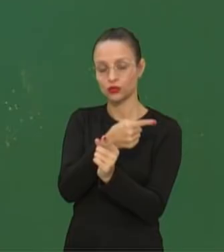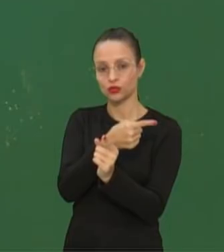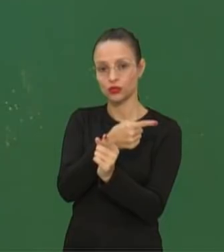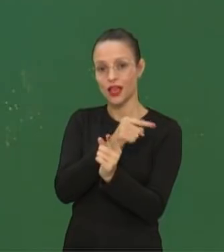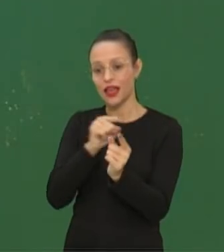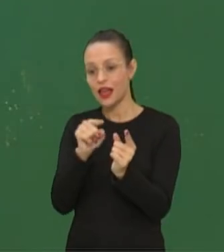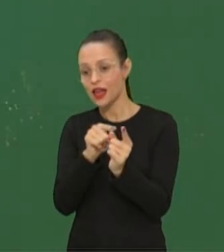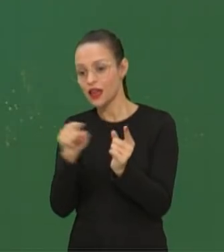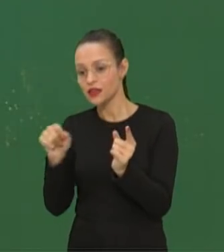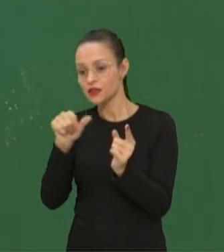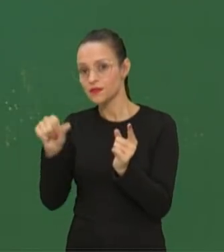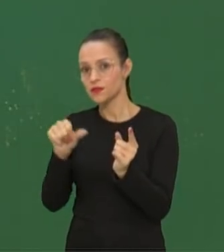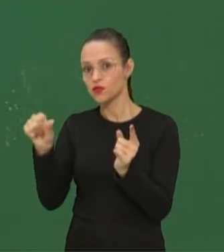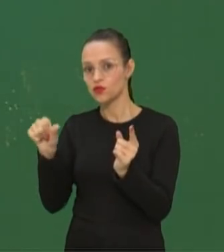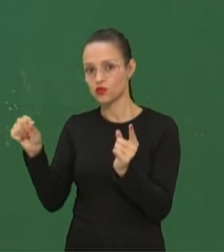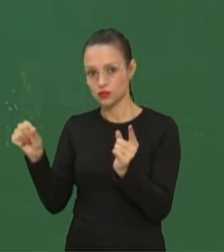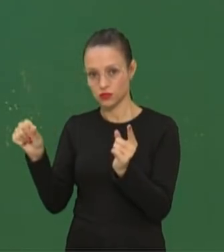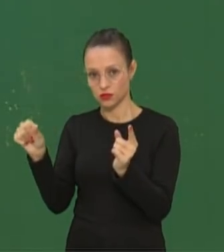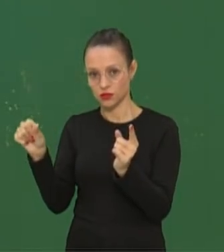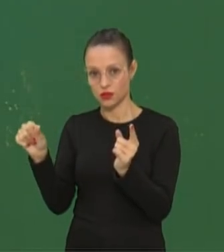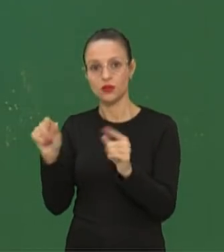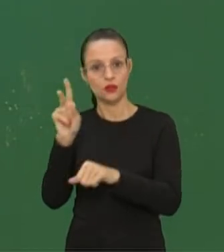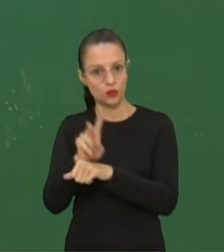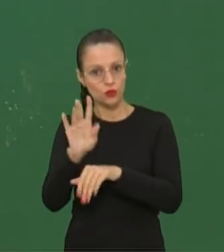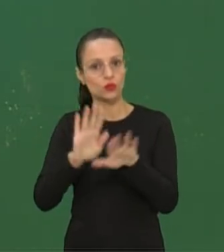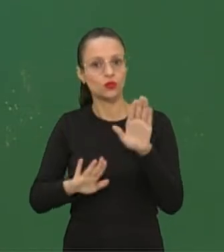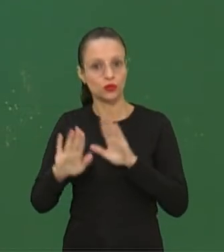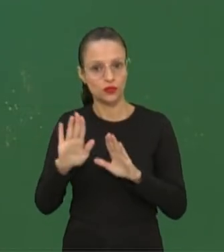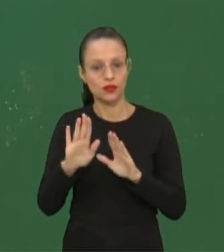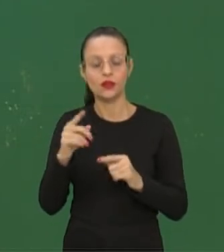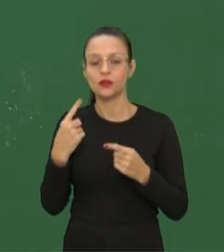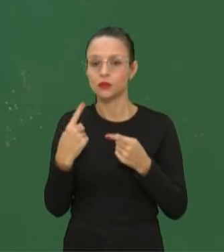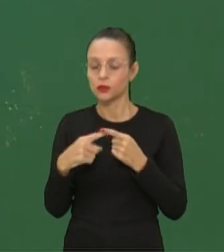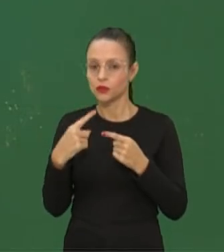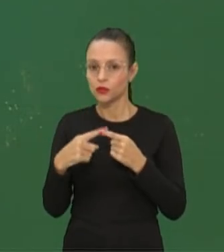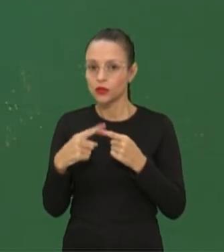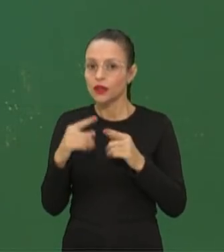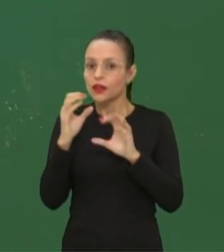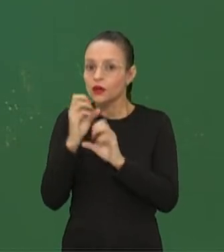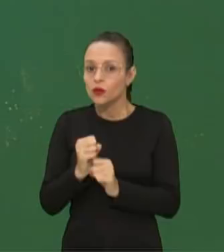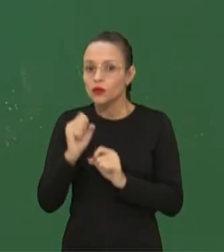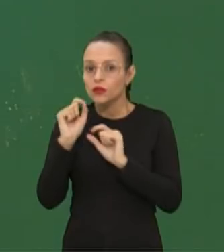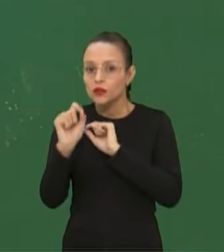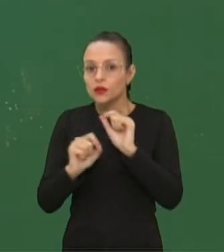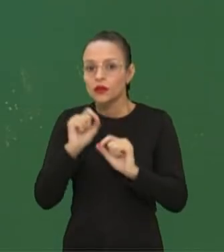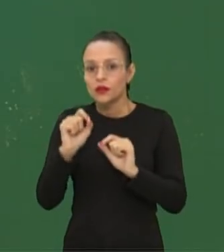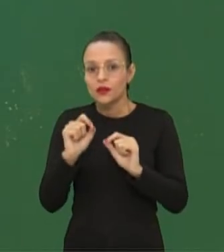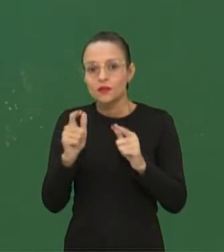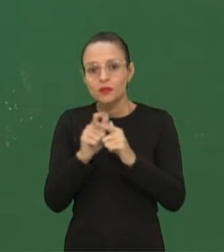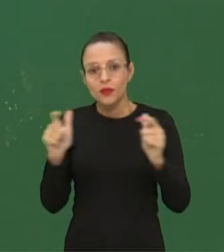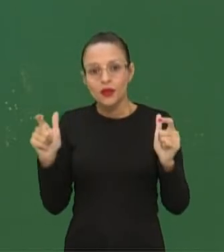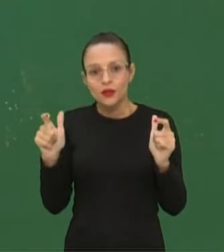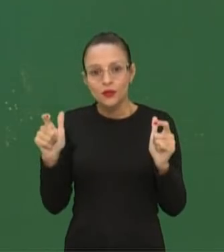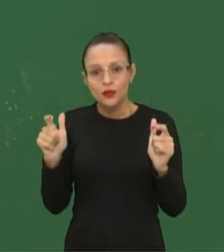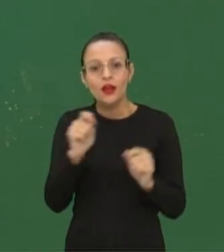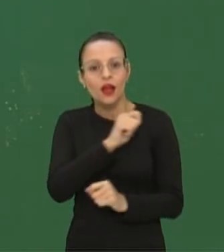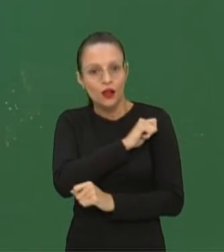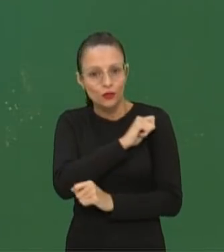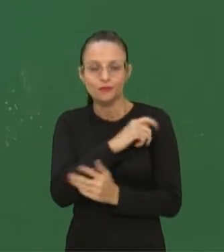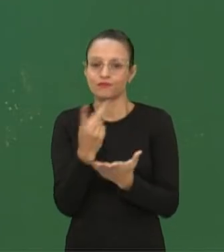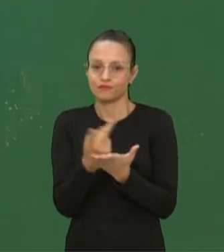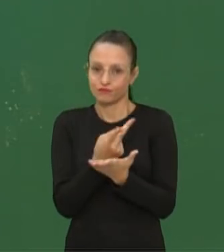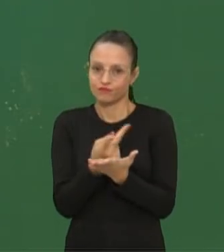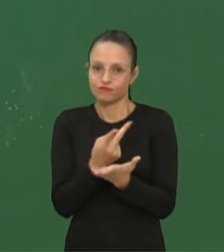todos os sinais de dentro do parênteses. Então você tem que tomar muito cuidado, porque é uma conta assim, que a maioria dos estudantes